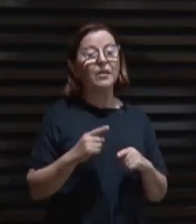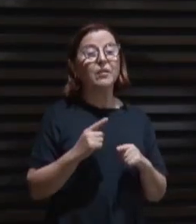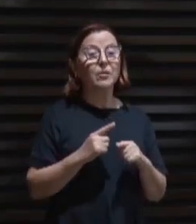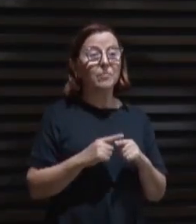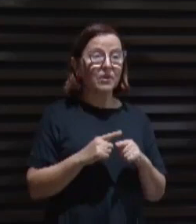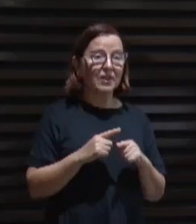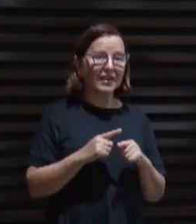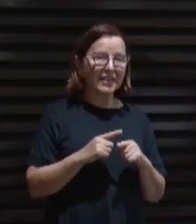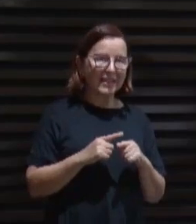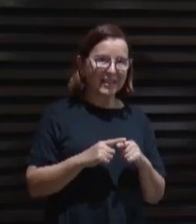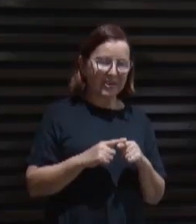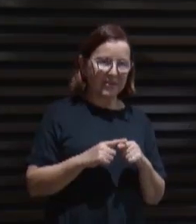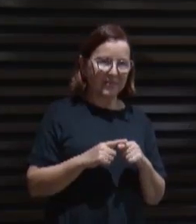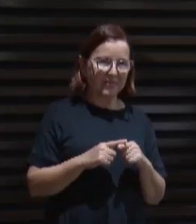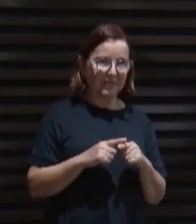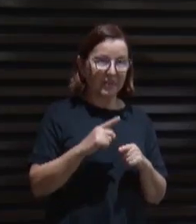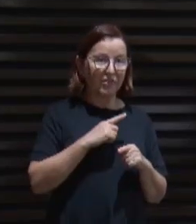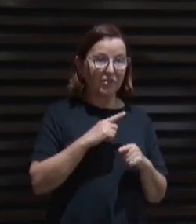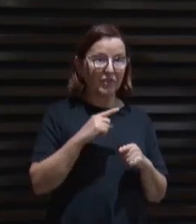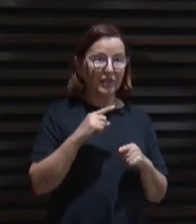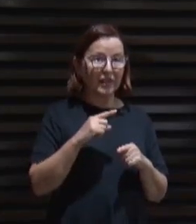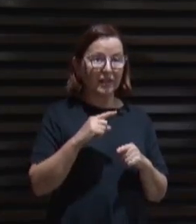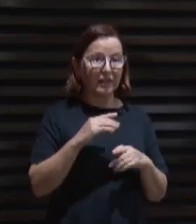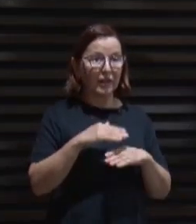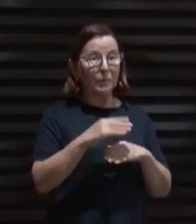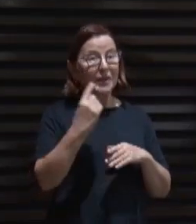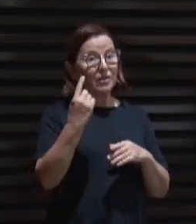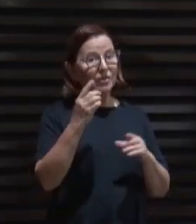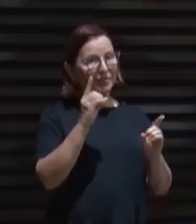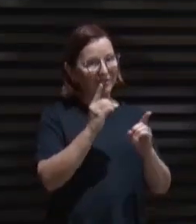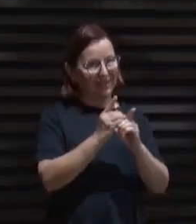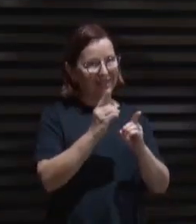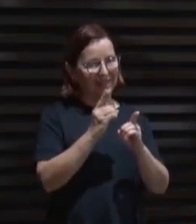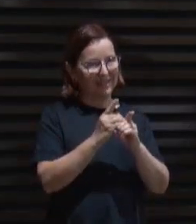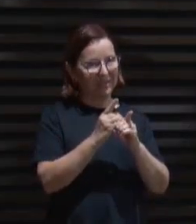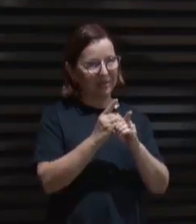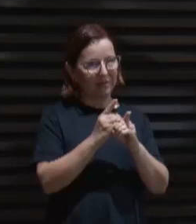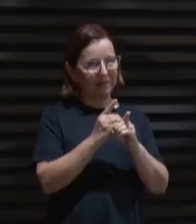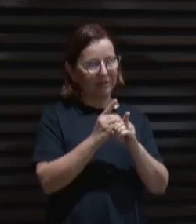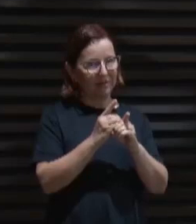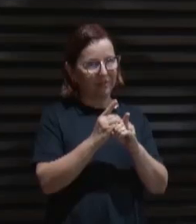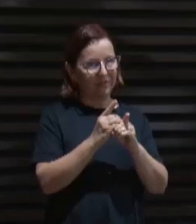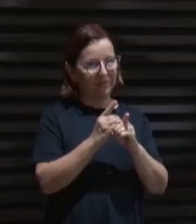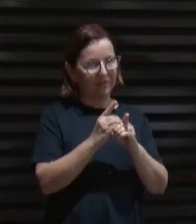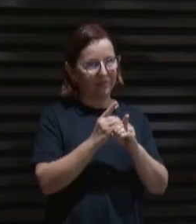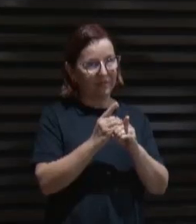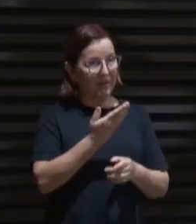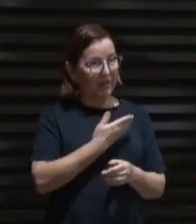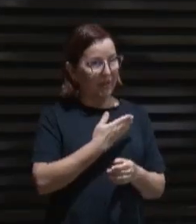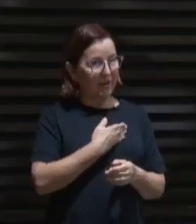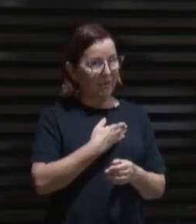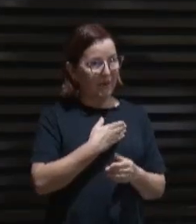porque havia um outro discípulo que era conhecido do sumo